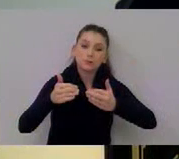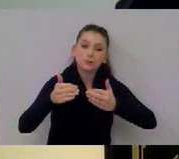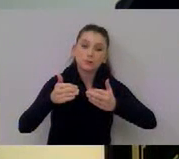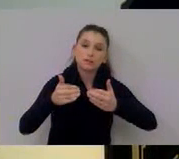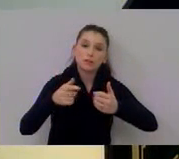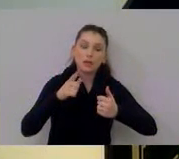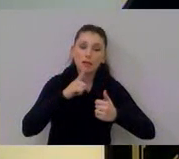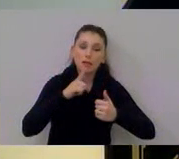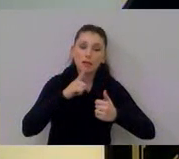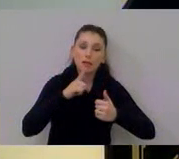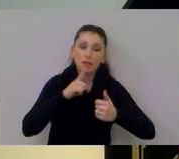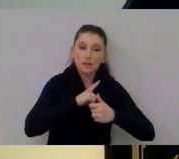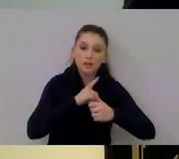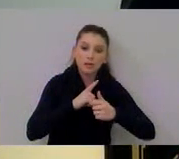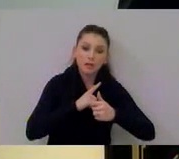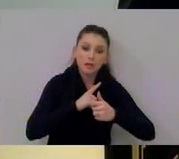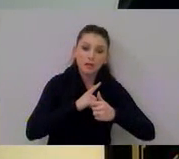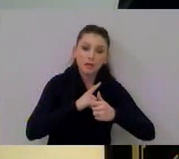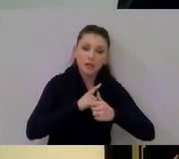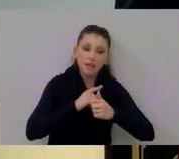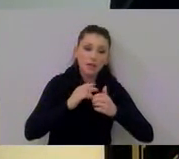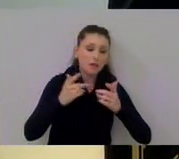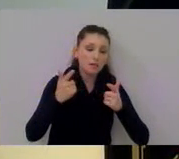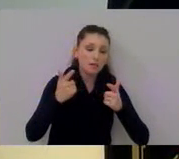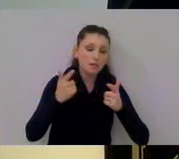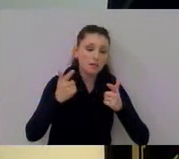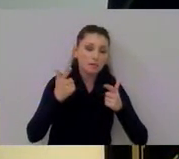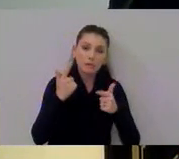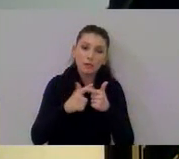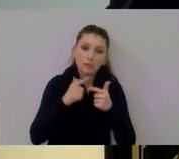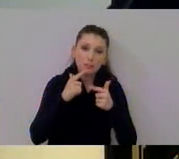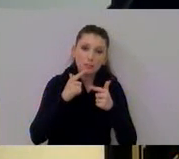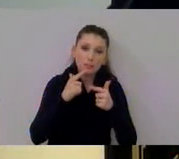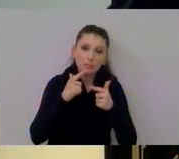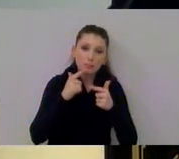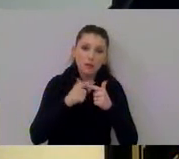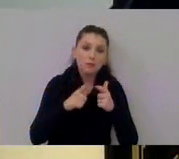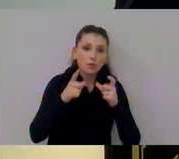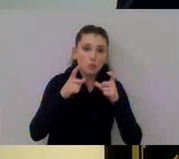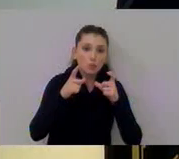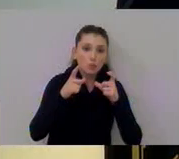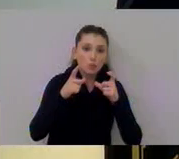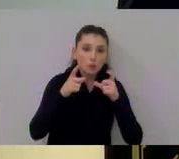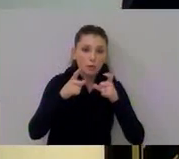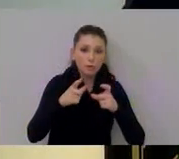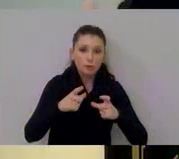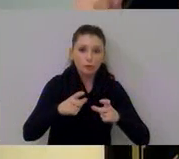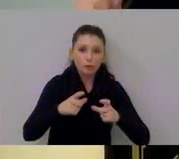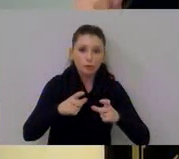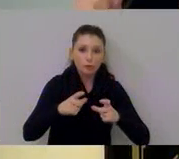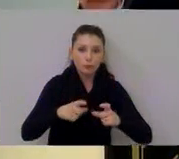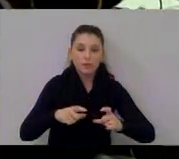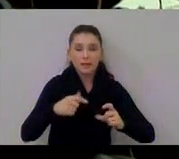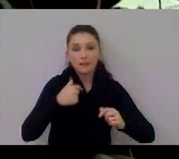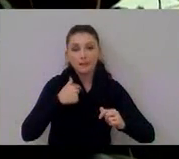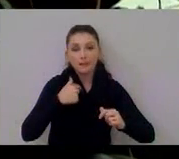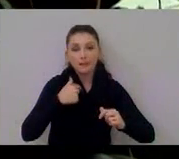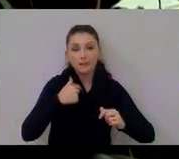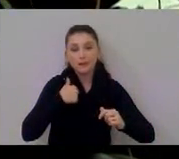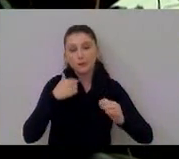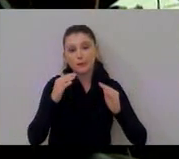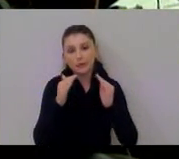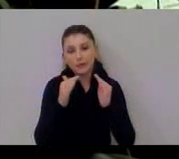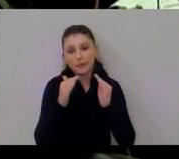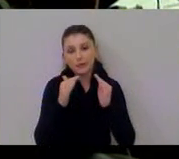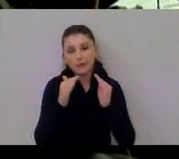esse requerimento, para que eles venham aqui a essa casa e vocês